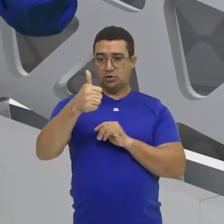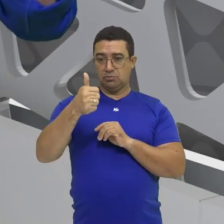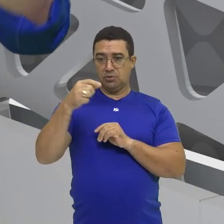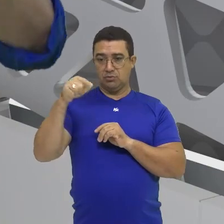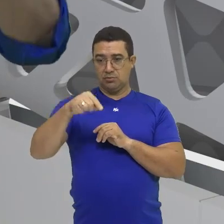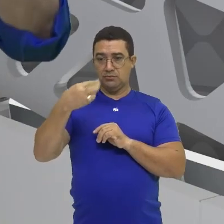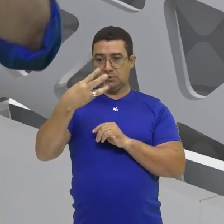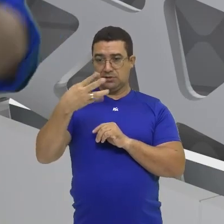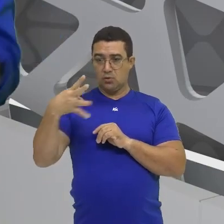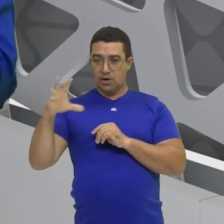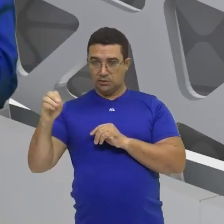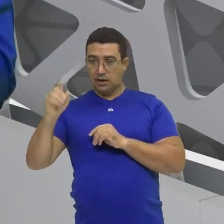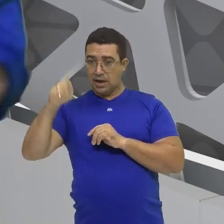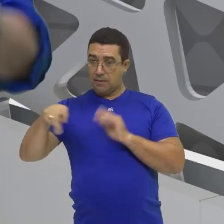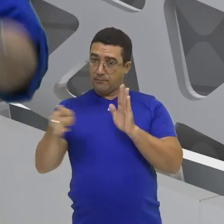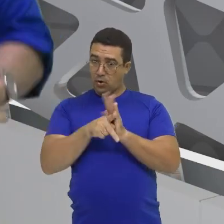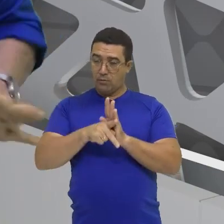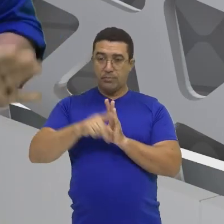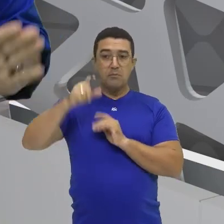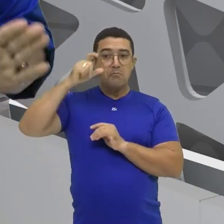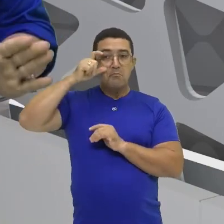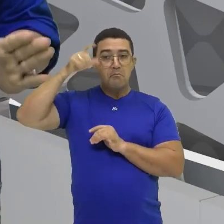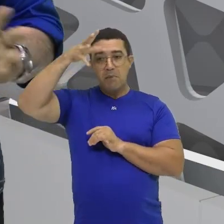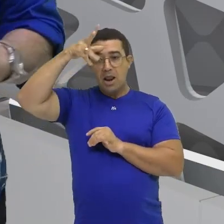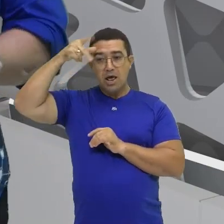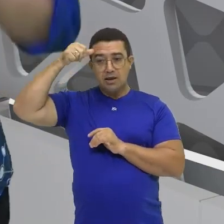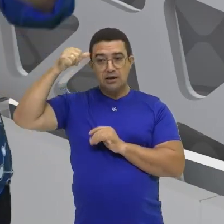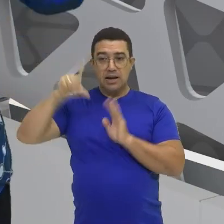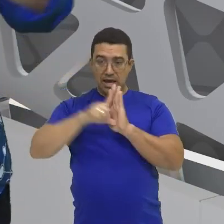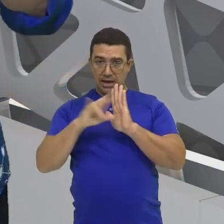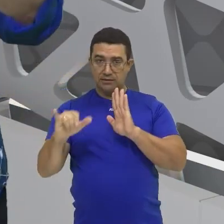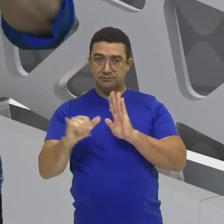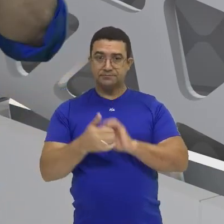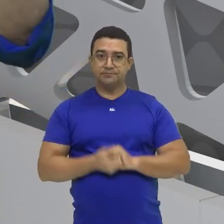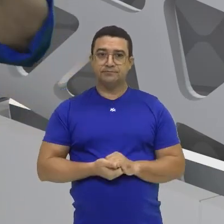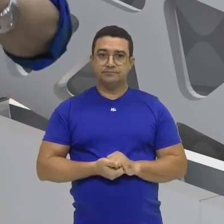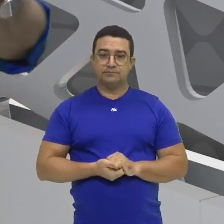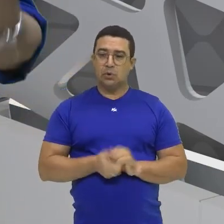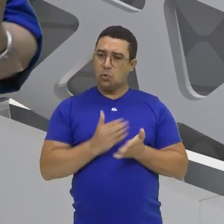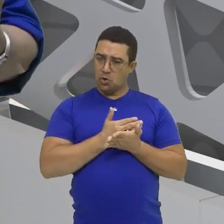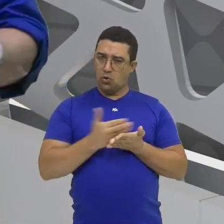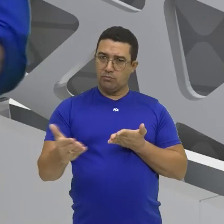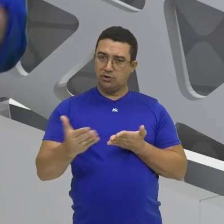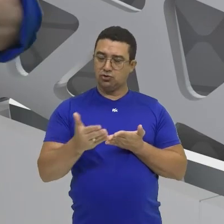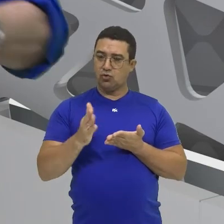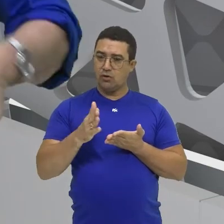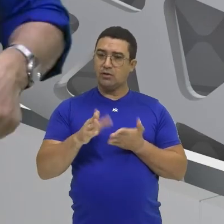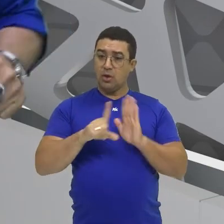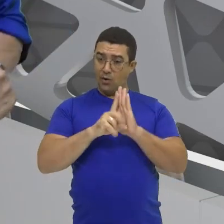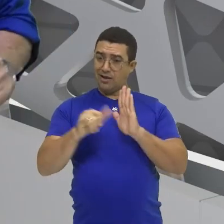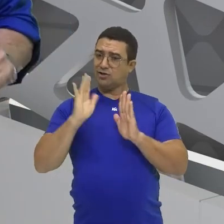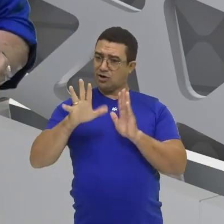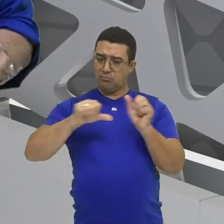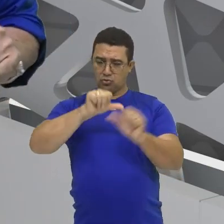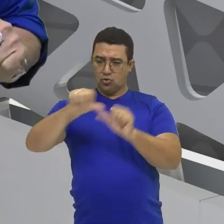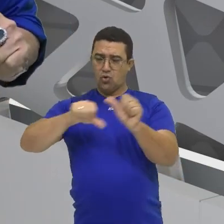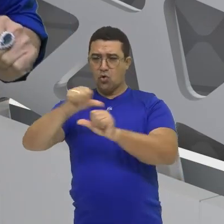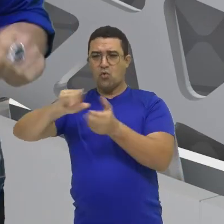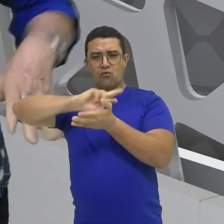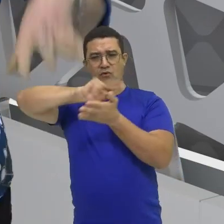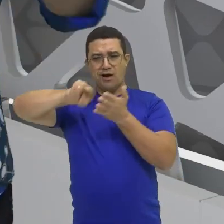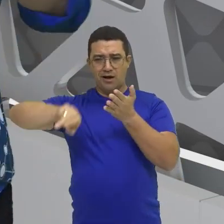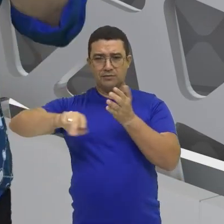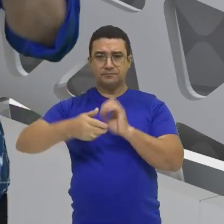11.340, que é a Lei Maria da Penha, entrou em vigor. Essa lei, claro, ela já sofreu muitas transformações que eu vou contar aqui para